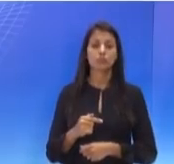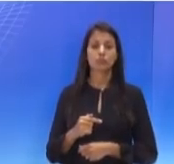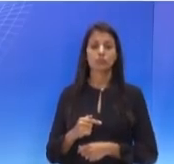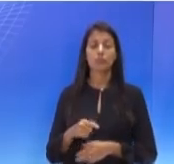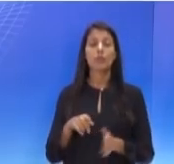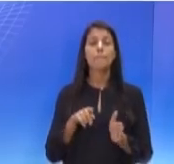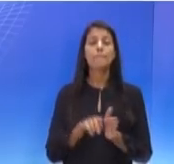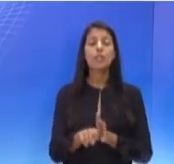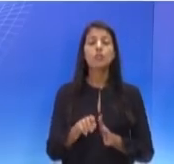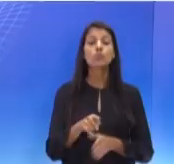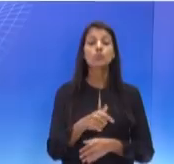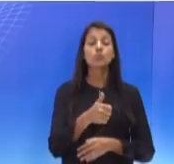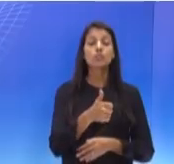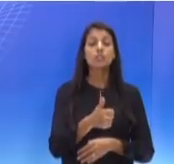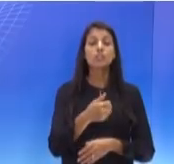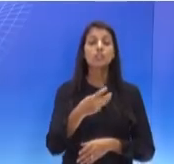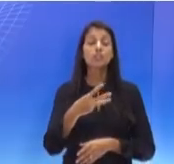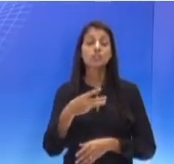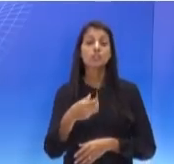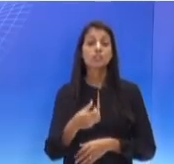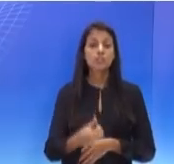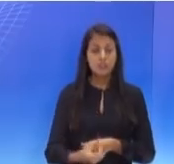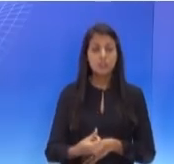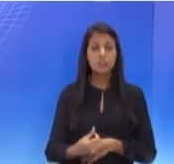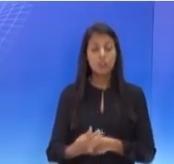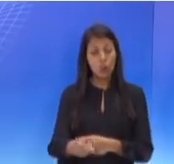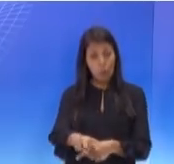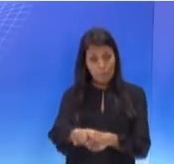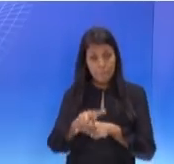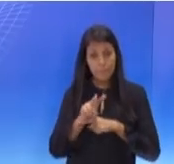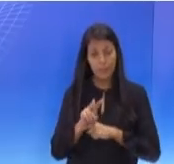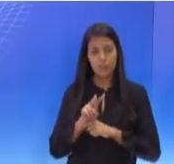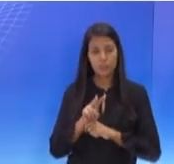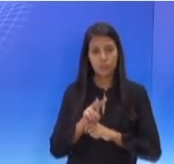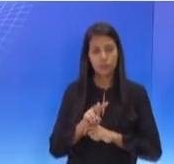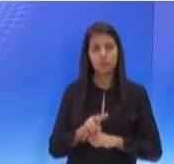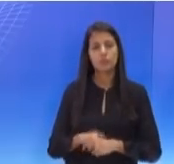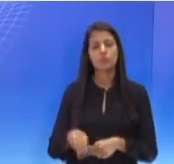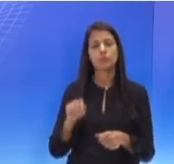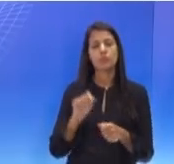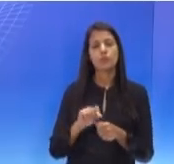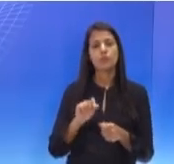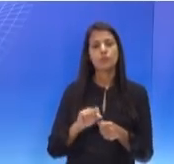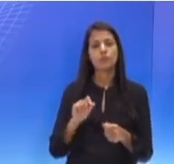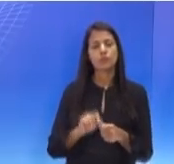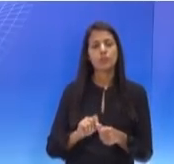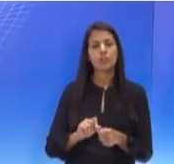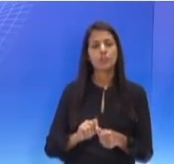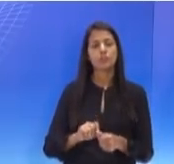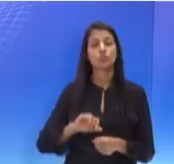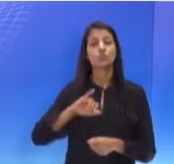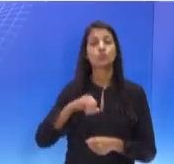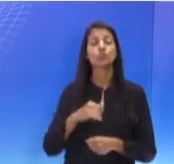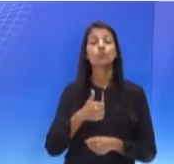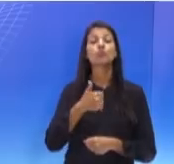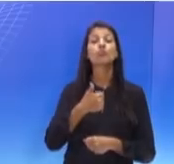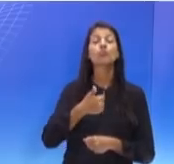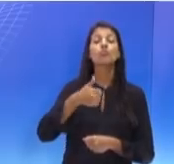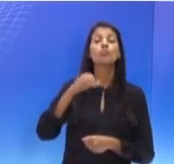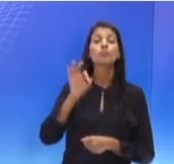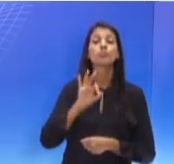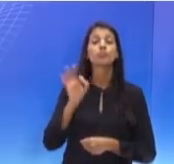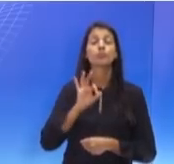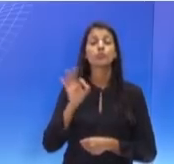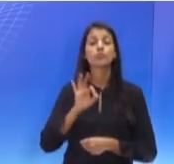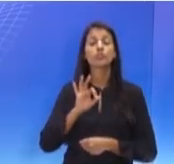Questão 136. Um empréstimo foi feito à taxa mensal de I%, usando